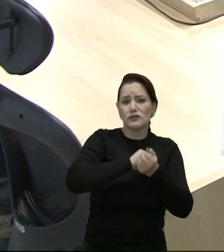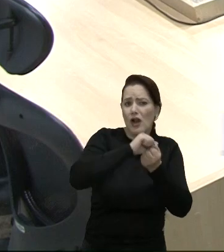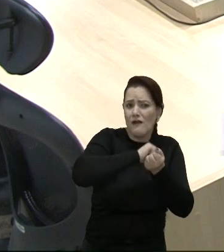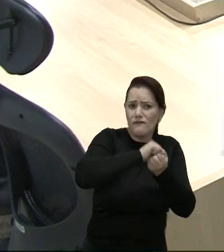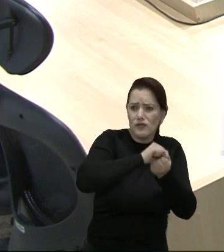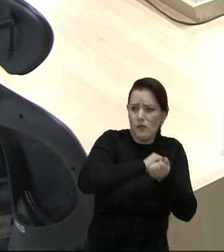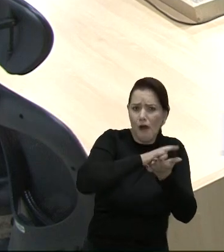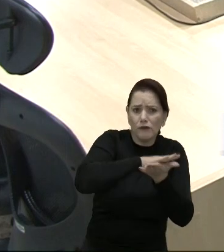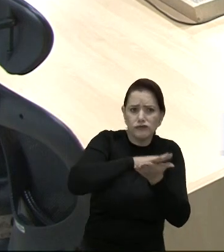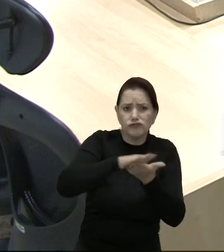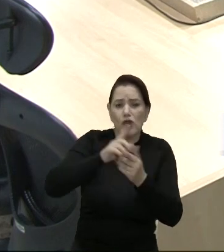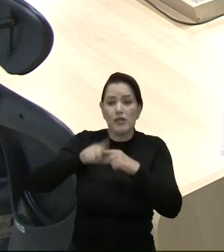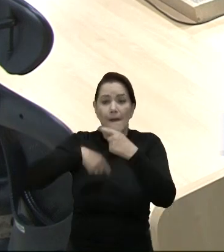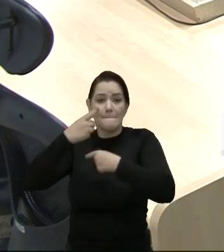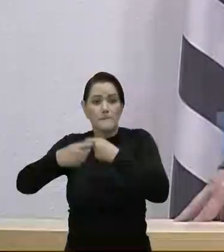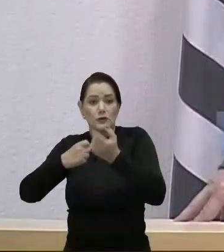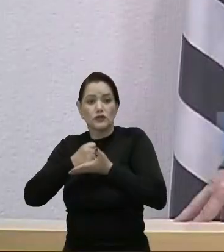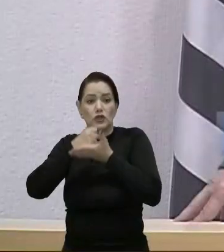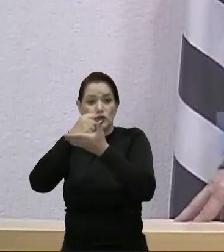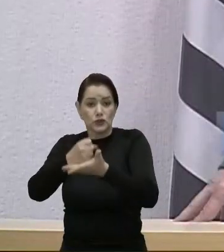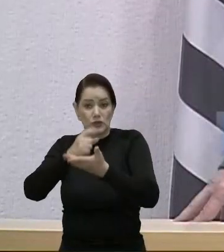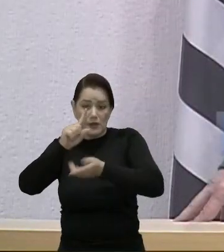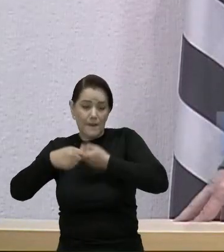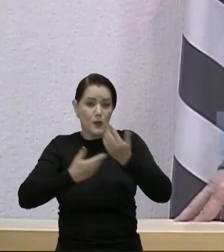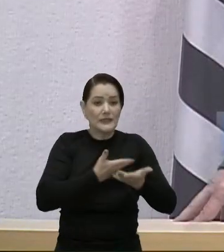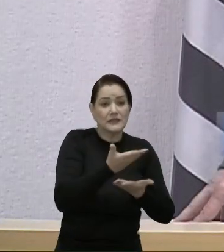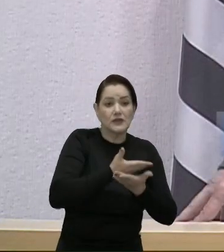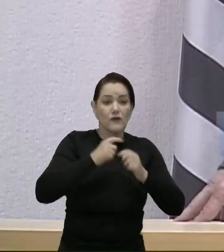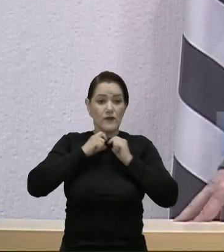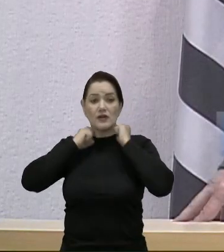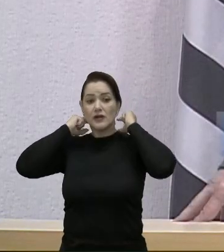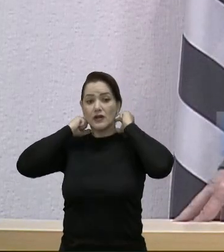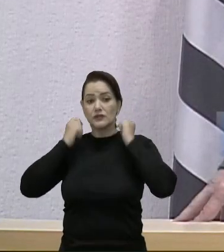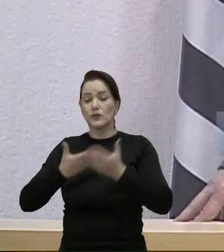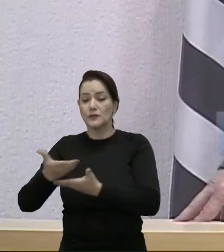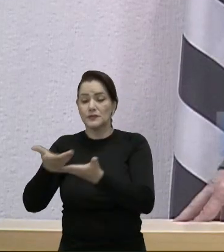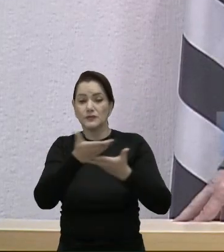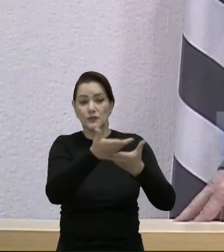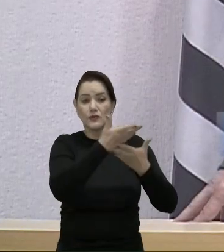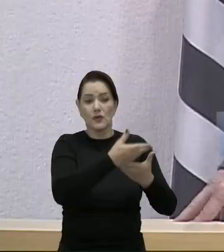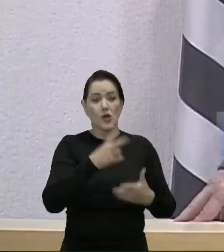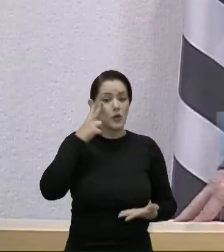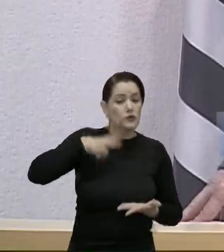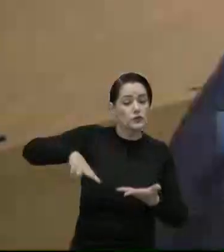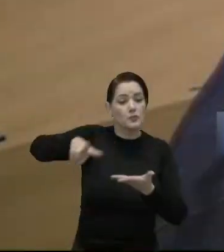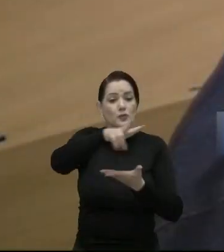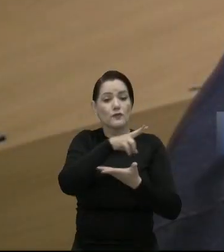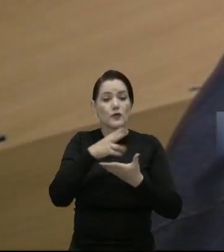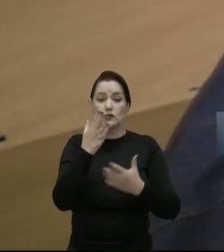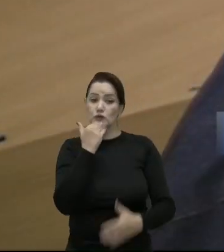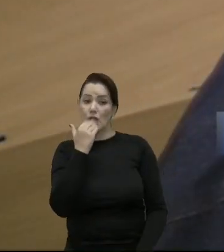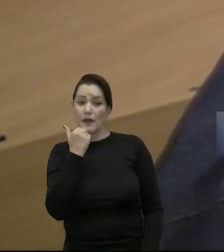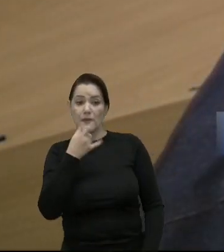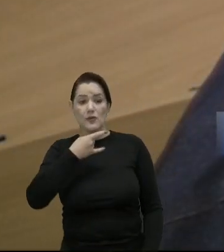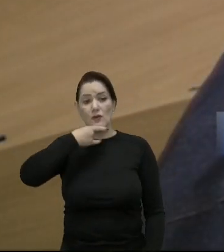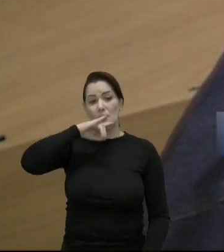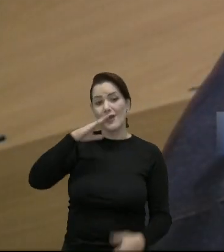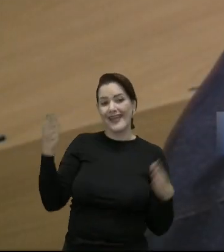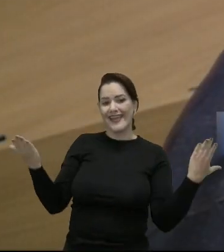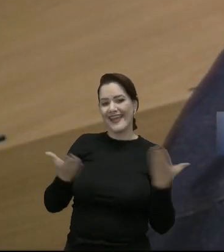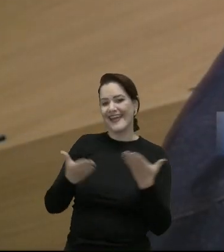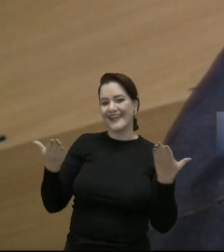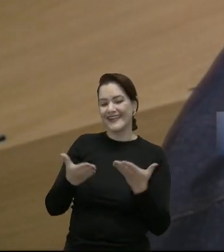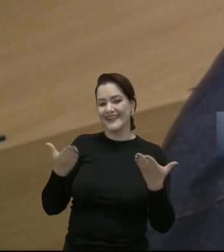pratos, passou ajudante, comim e garçom, supervisor de alimentos e bebidas e maître de